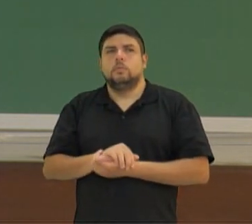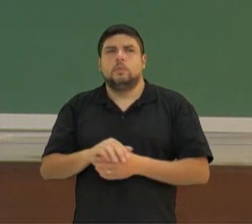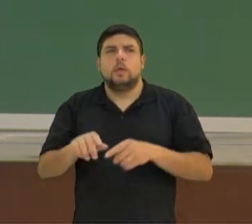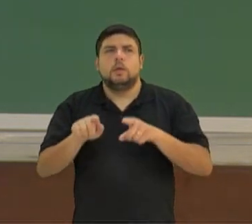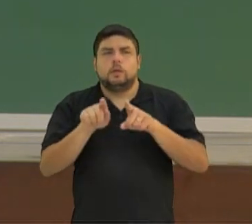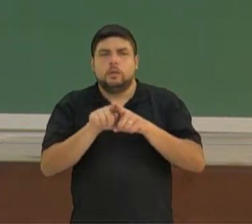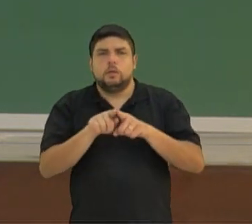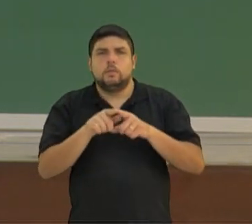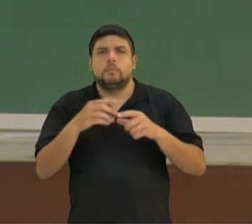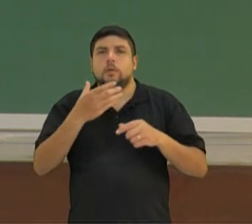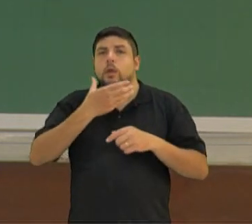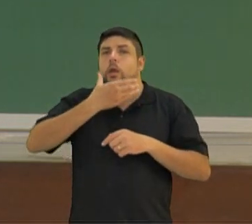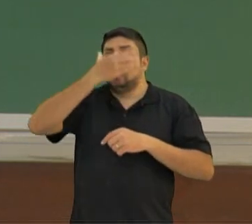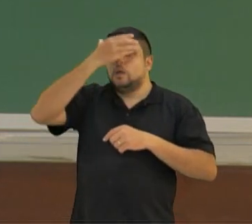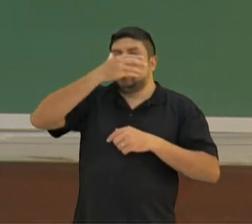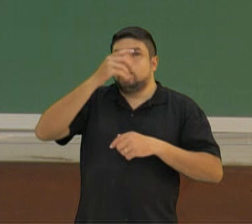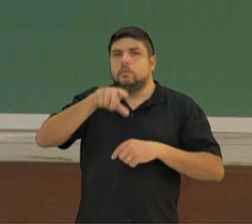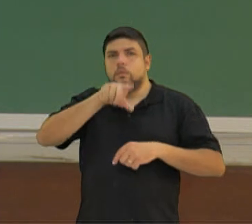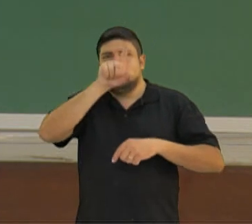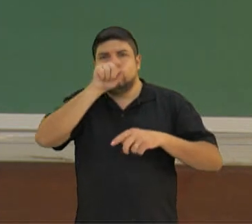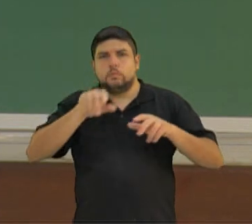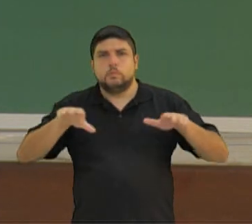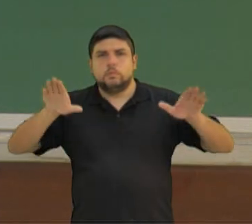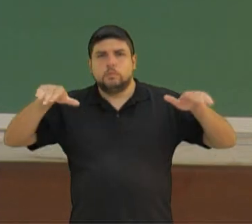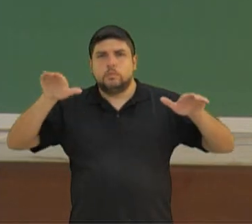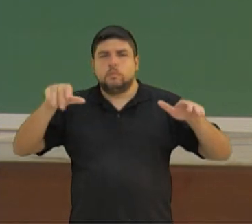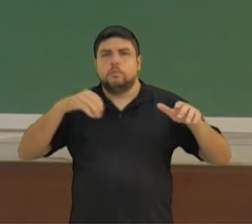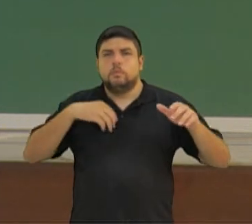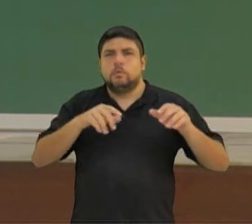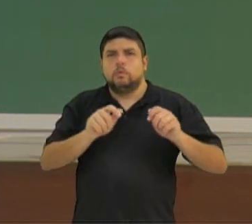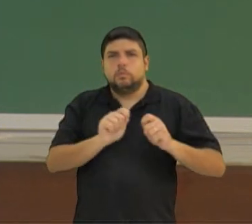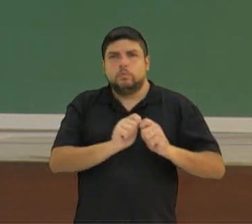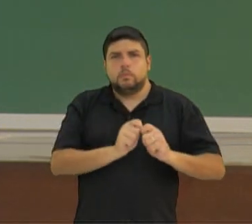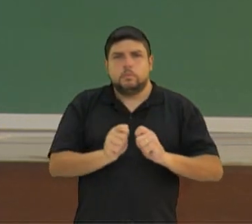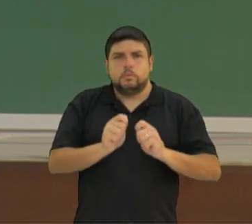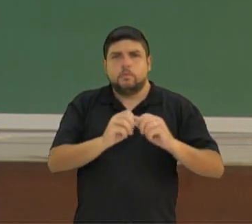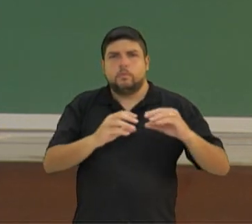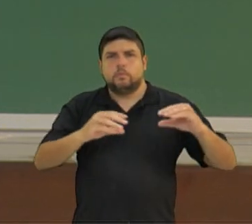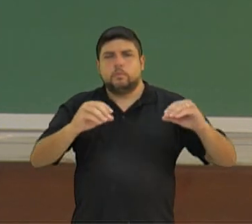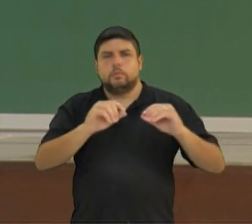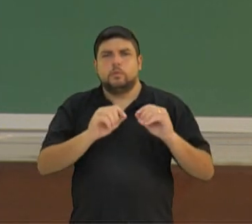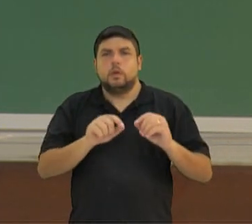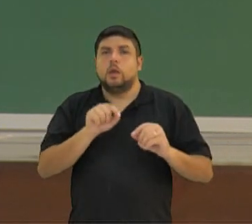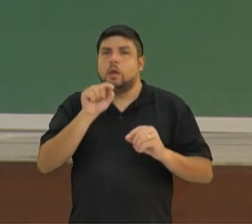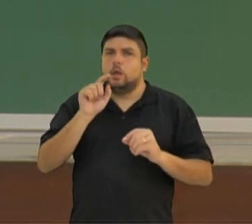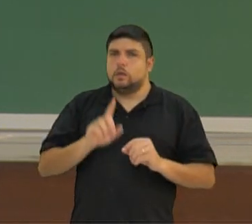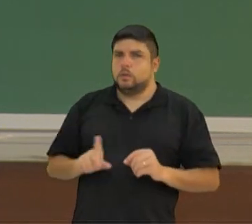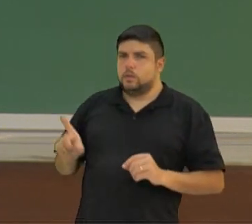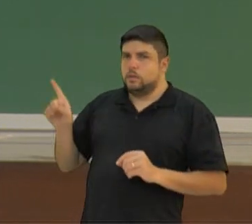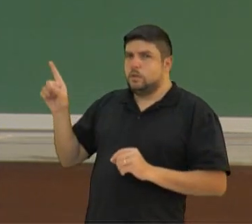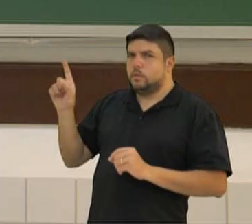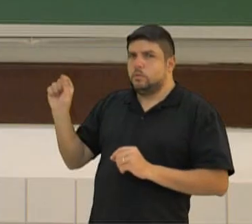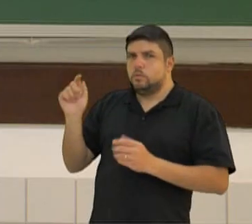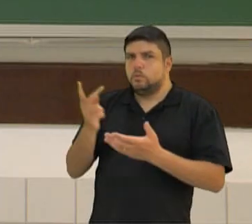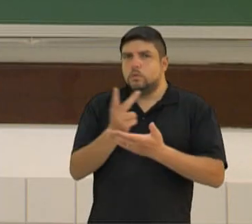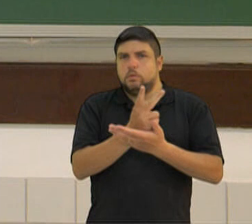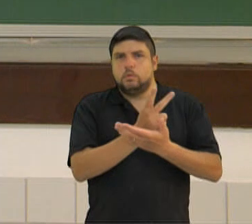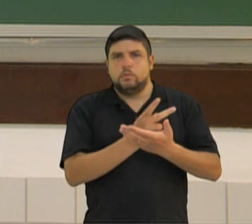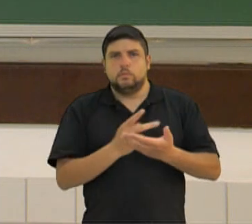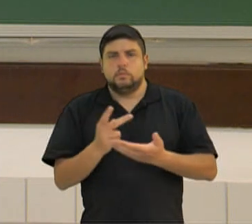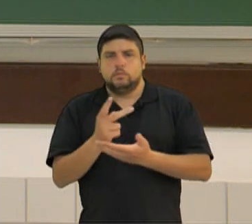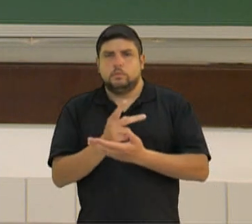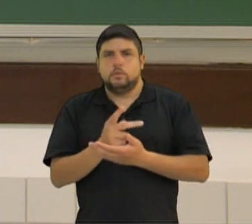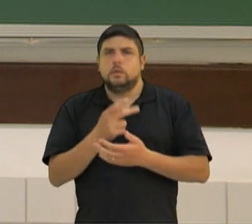as cabeças das aves para aplicar nesse vaso. Então, isso aqui é um esboço do desenho, por isso que tem essa